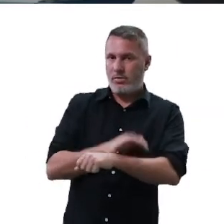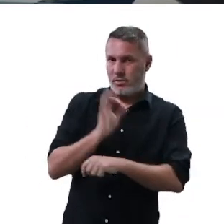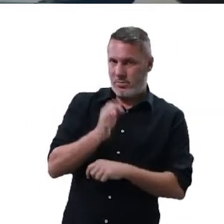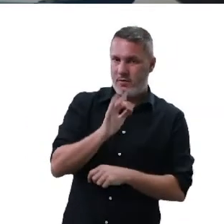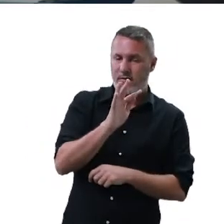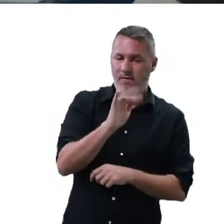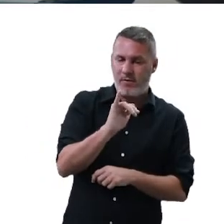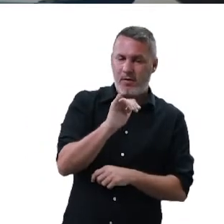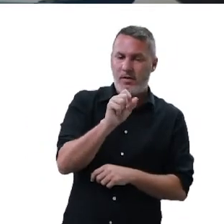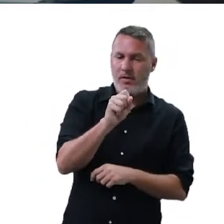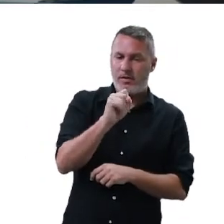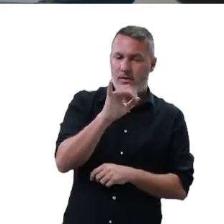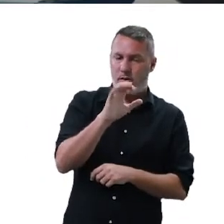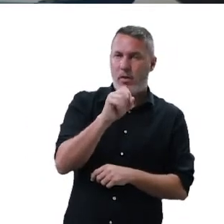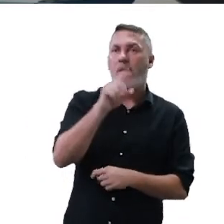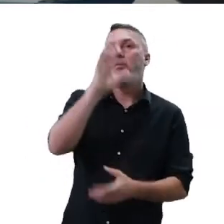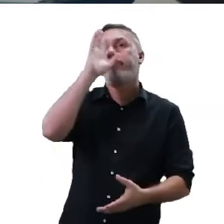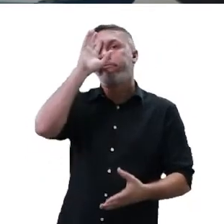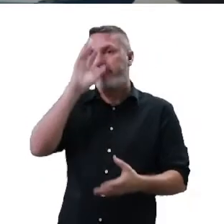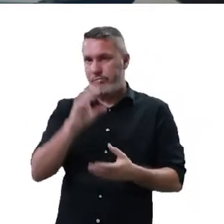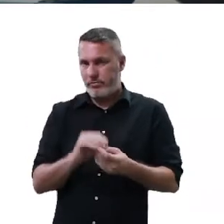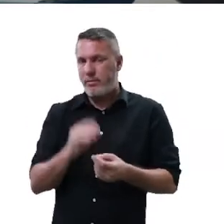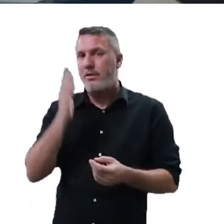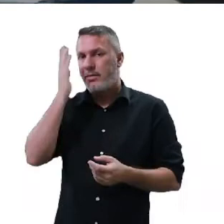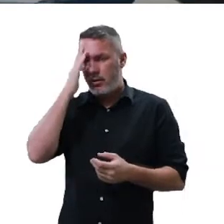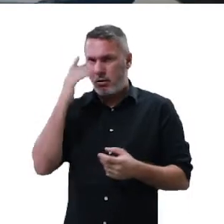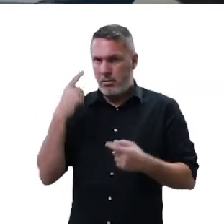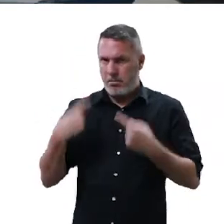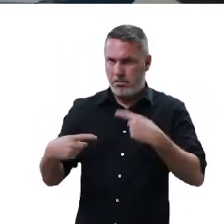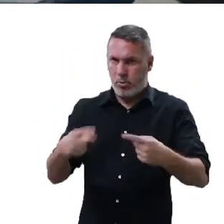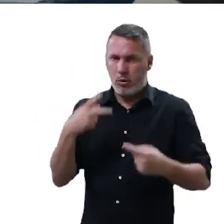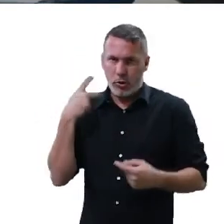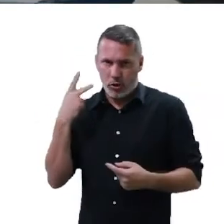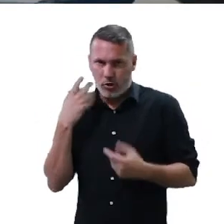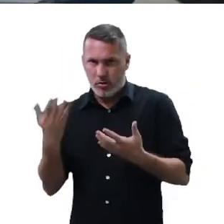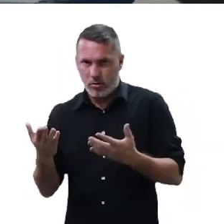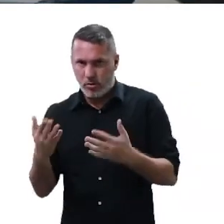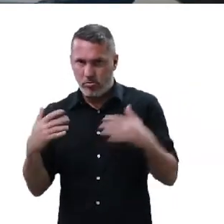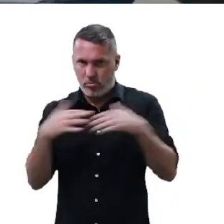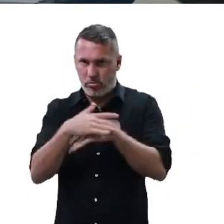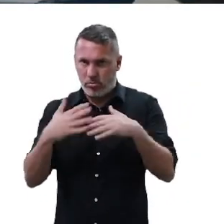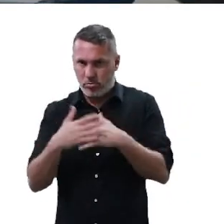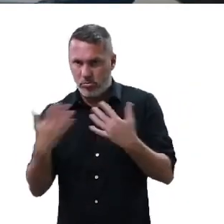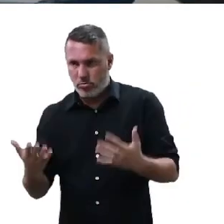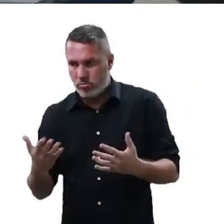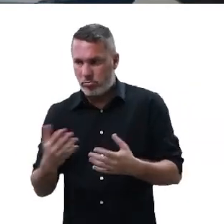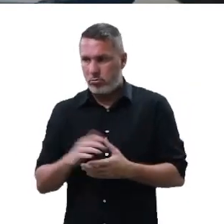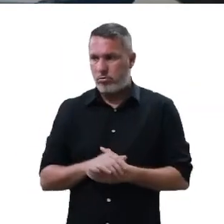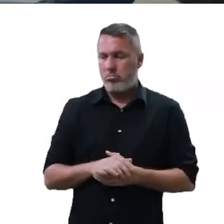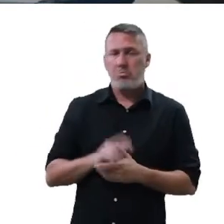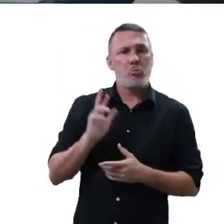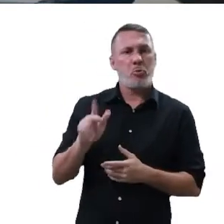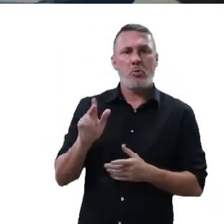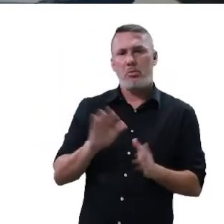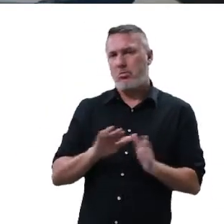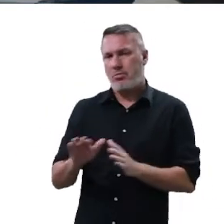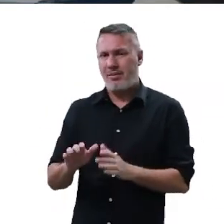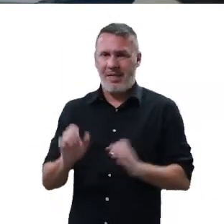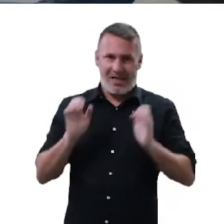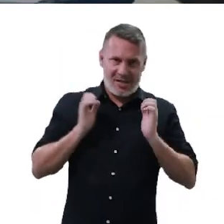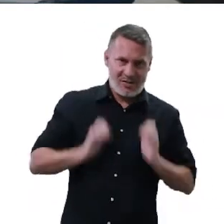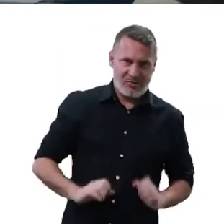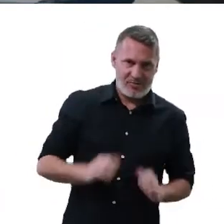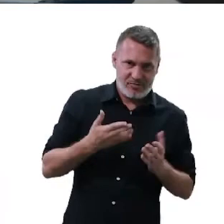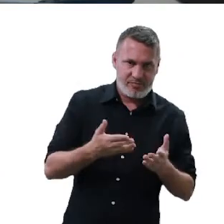físicos. Então, desde já a gente já começa a entender. A política era discutida no período pré-socrático, não